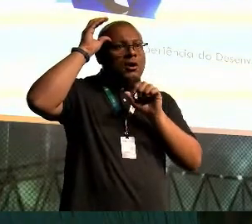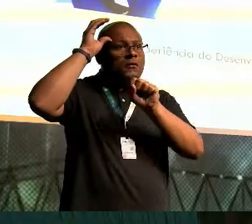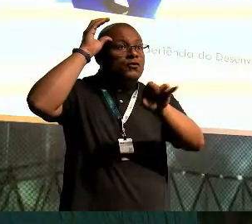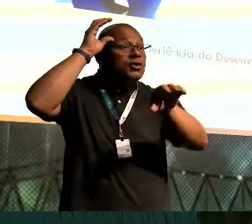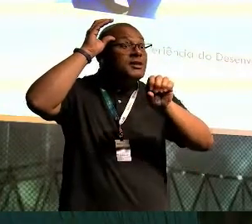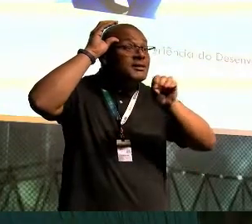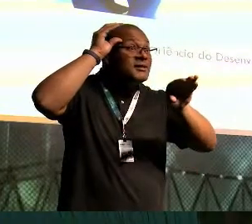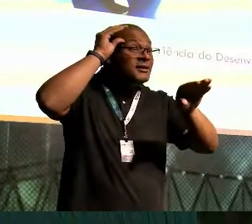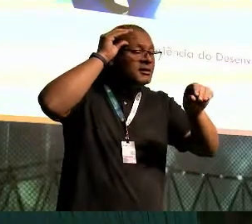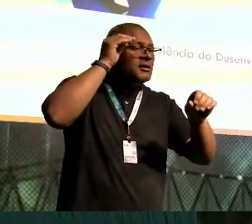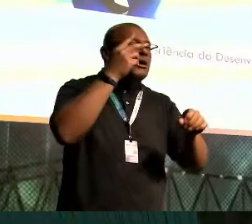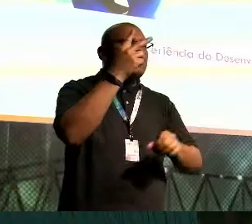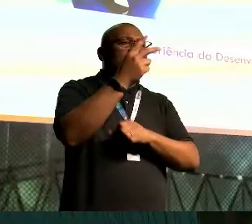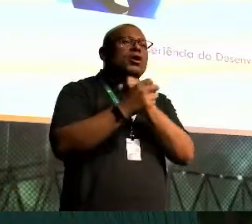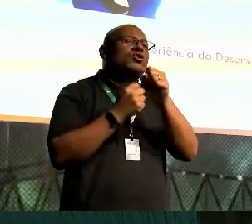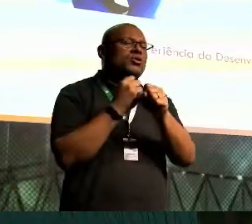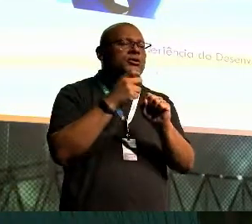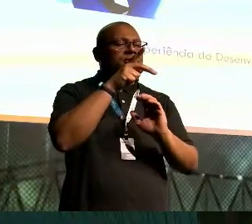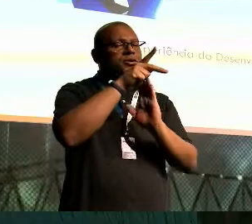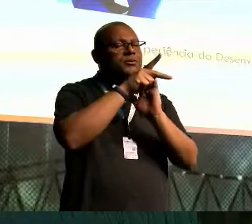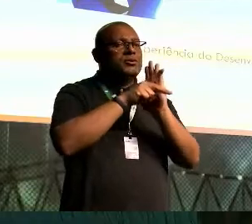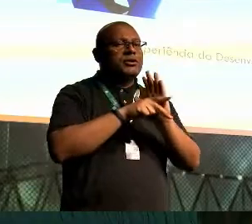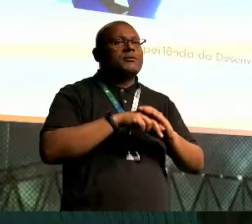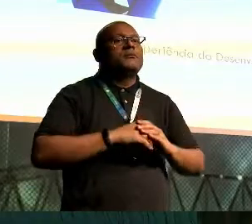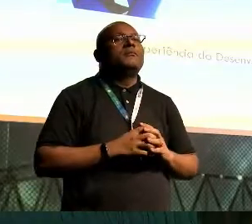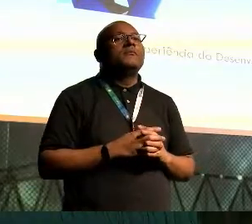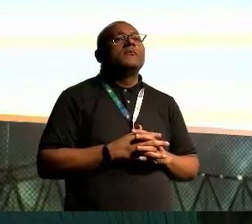nesses quase 2 anos de projeto.